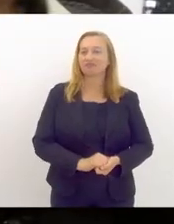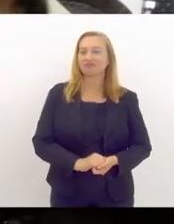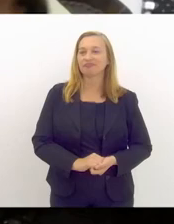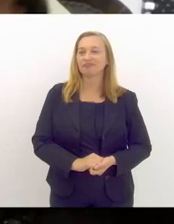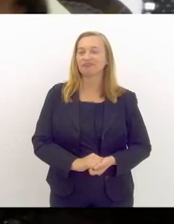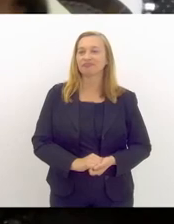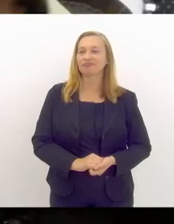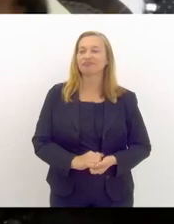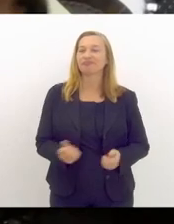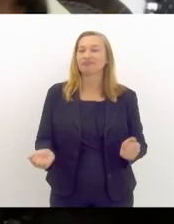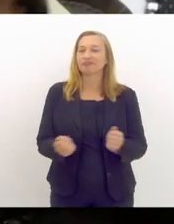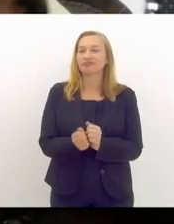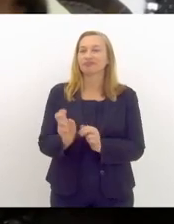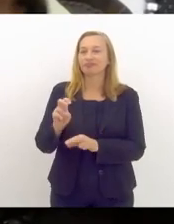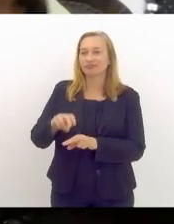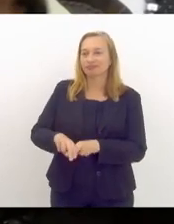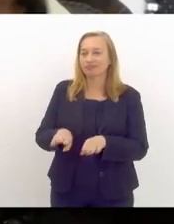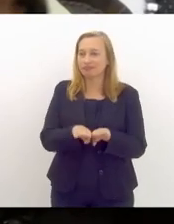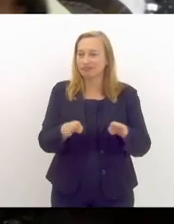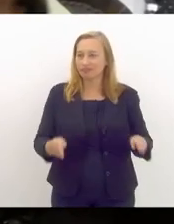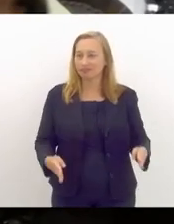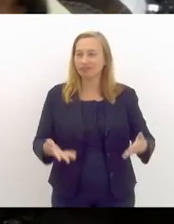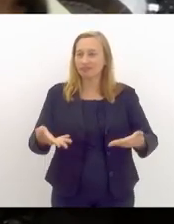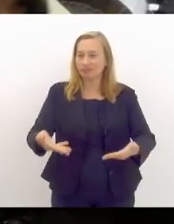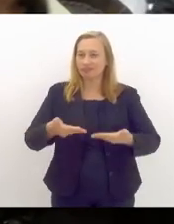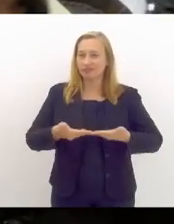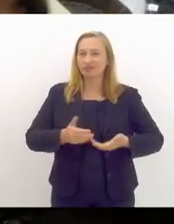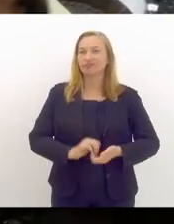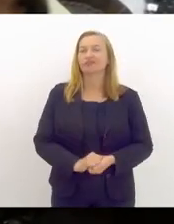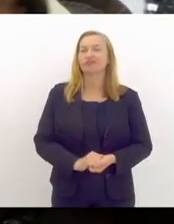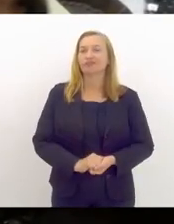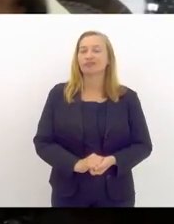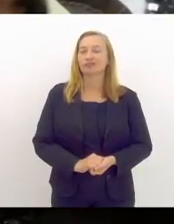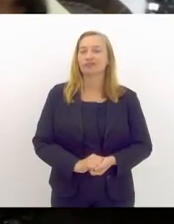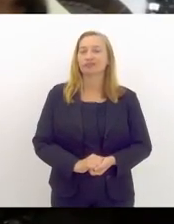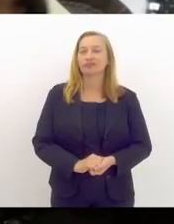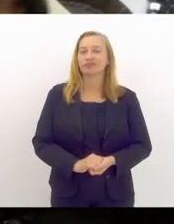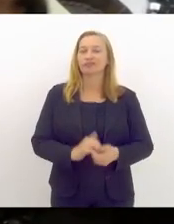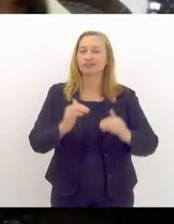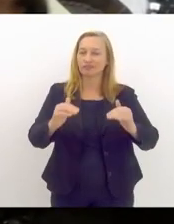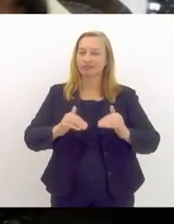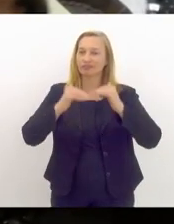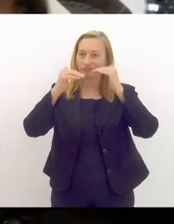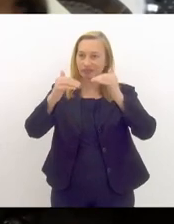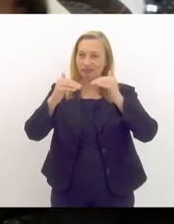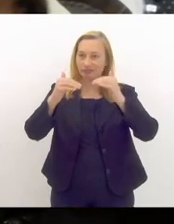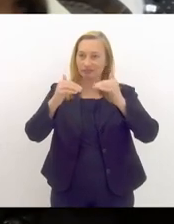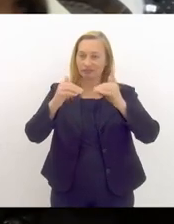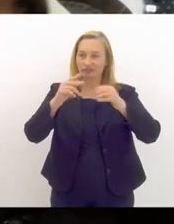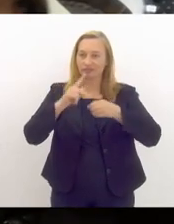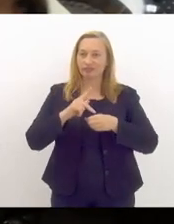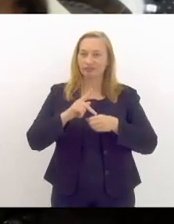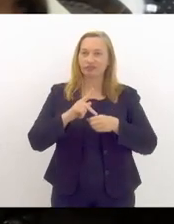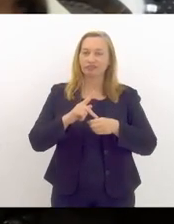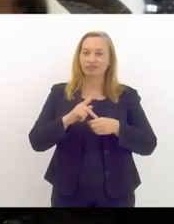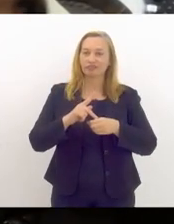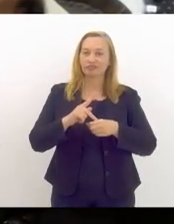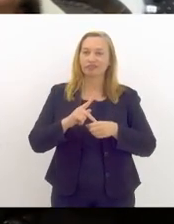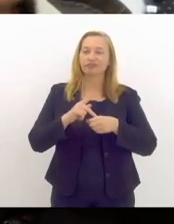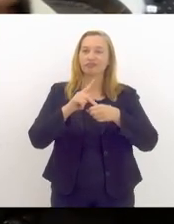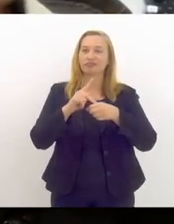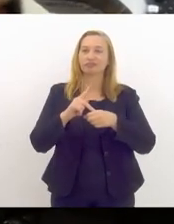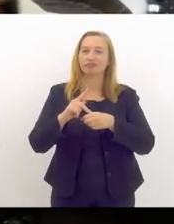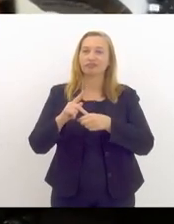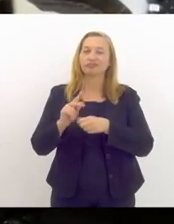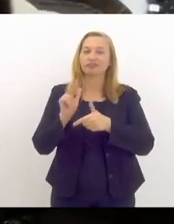Para compor a mesa, convido o excelentíssimo Subprocurador-Geral de Justiça